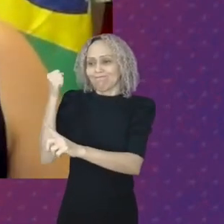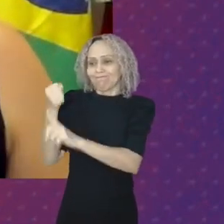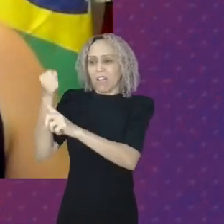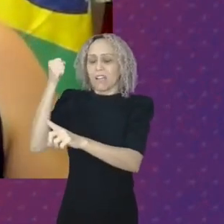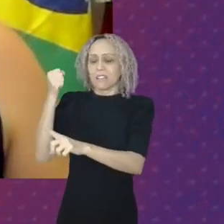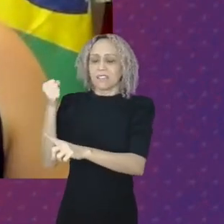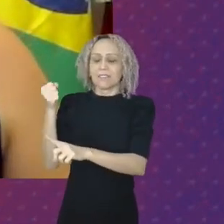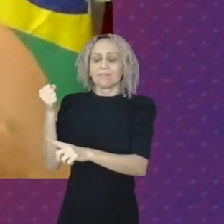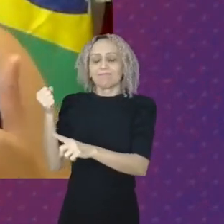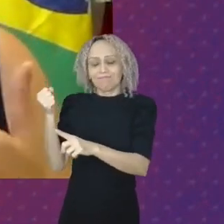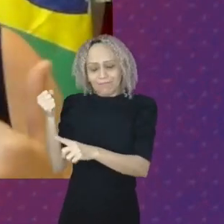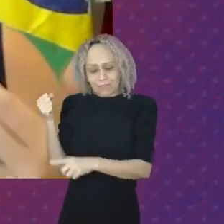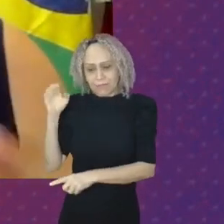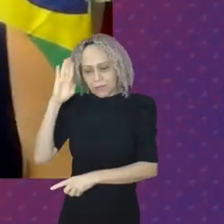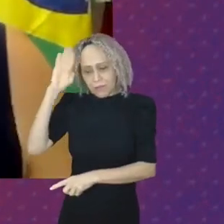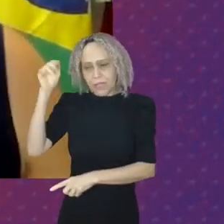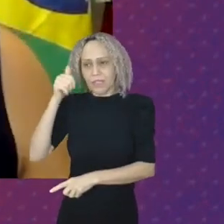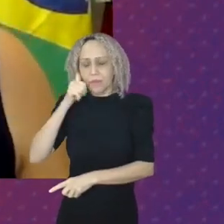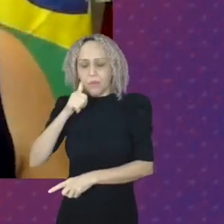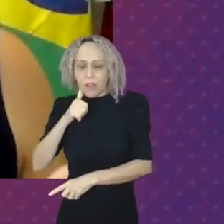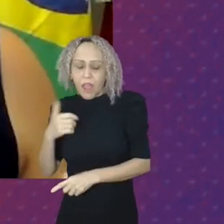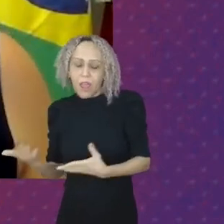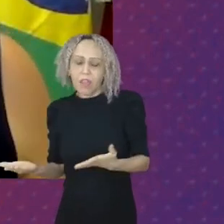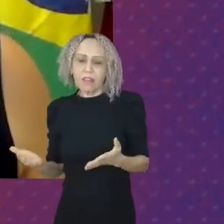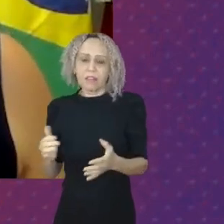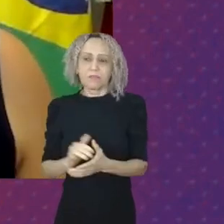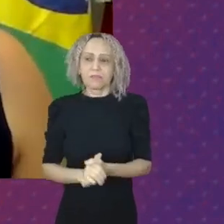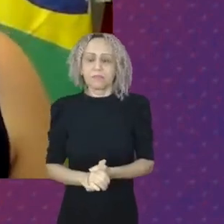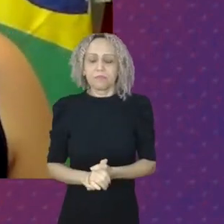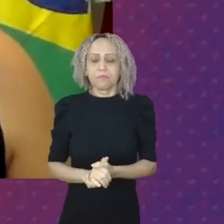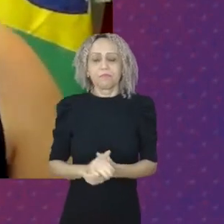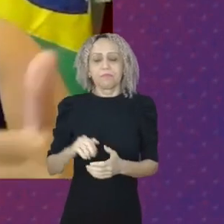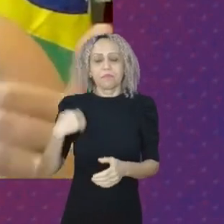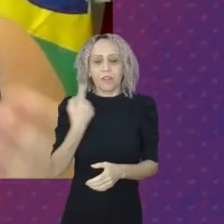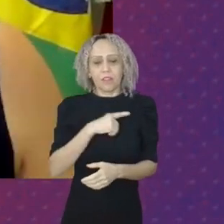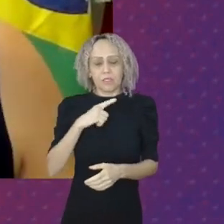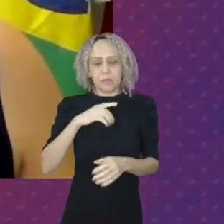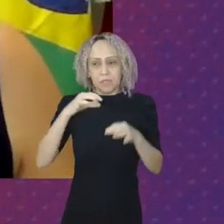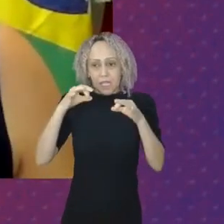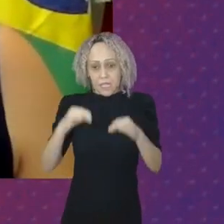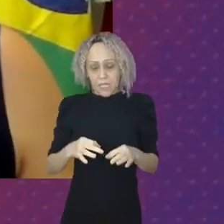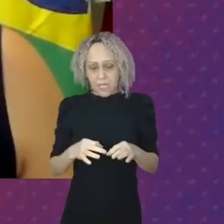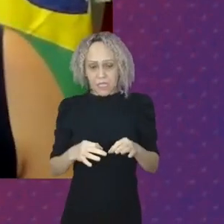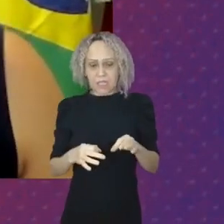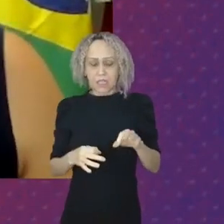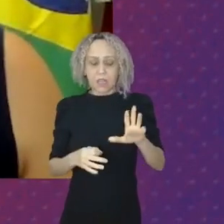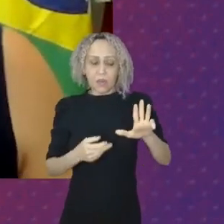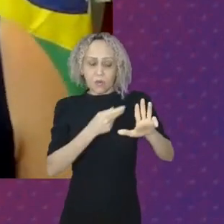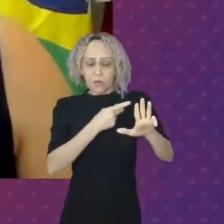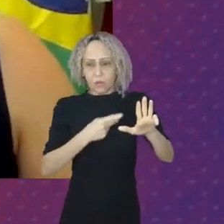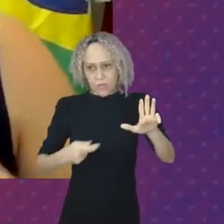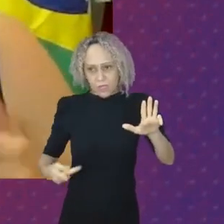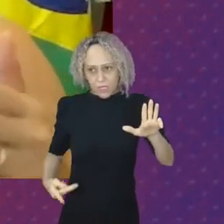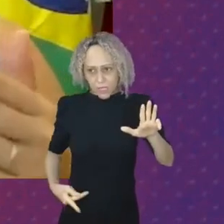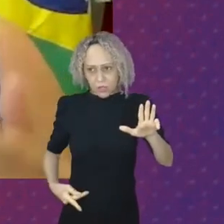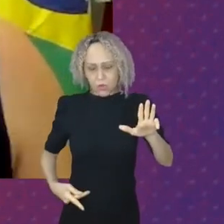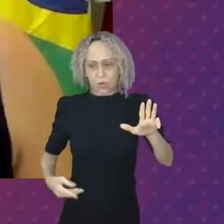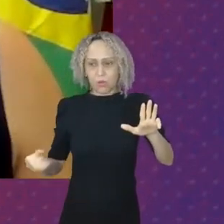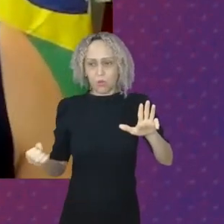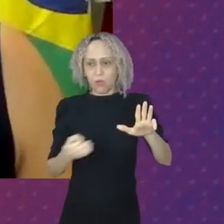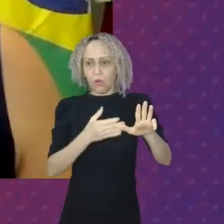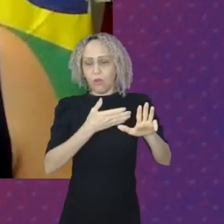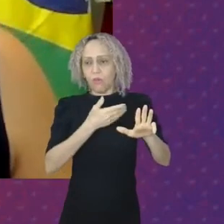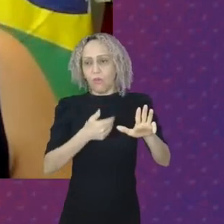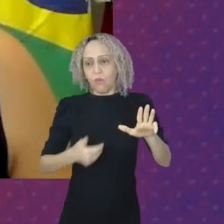é preciso entender, e nós esperamos e temos certeza que com esse novo governo do presidente Lula, que com a